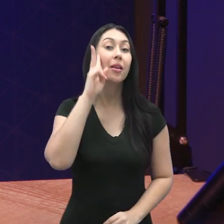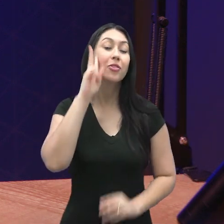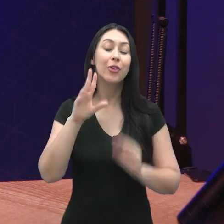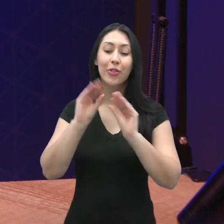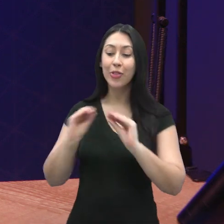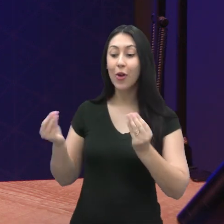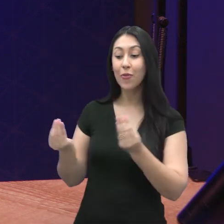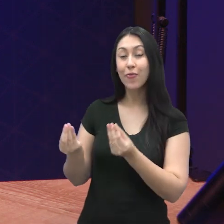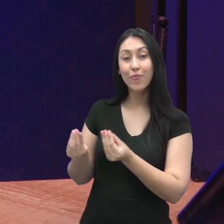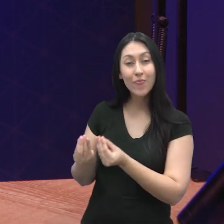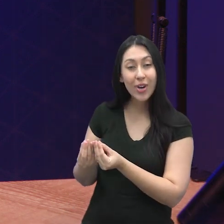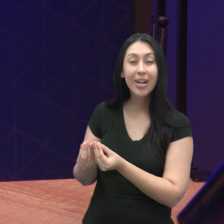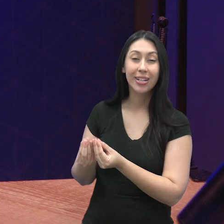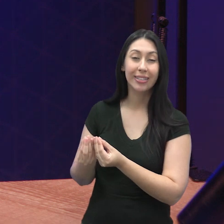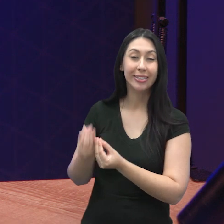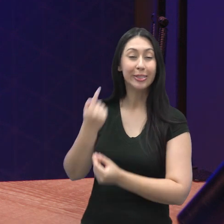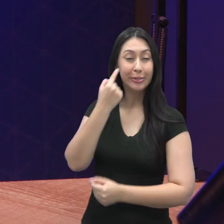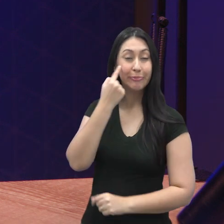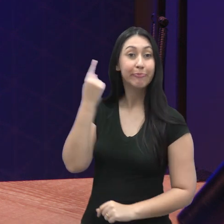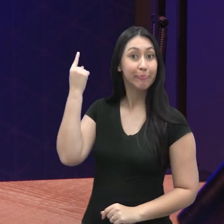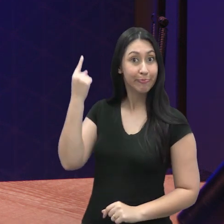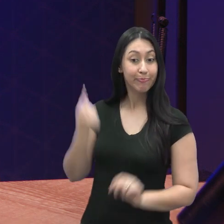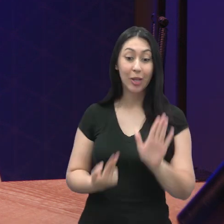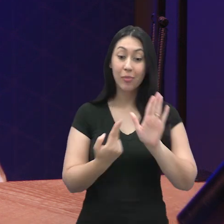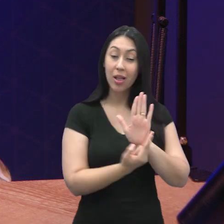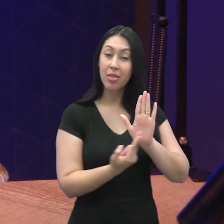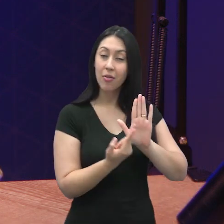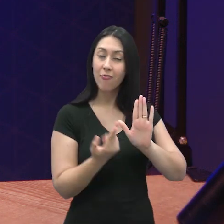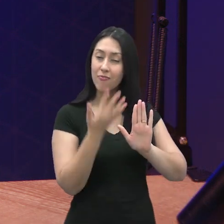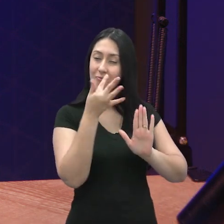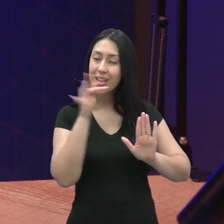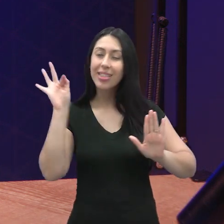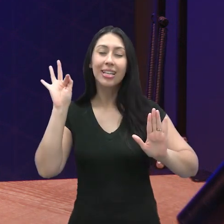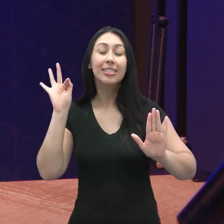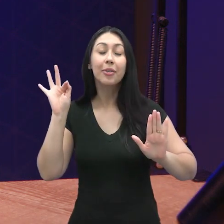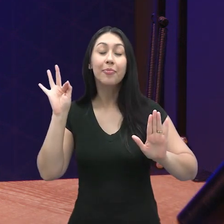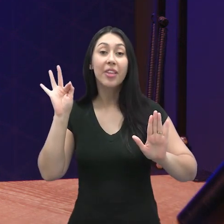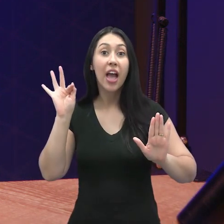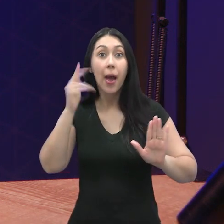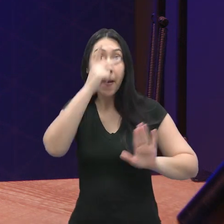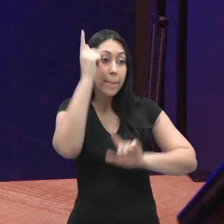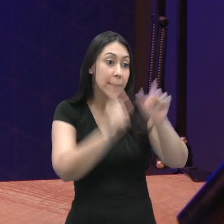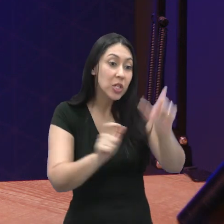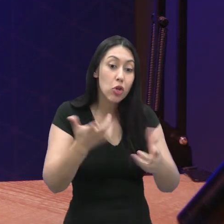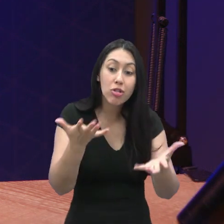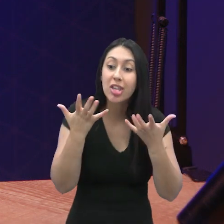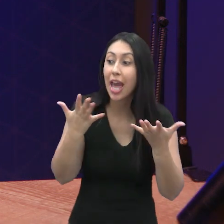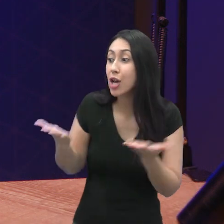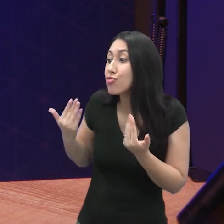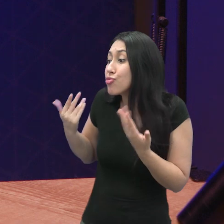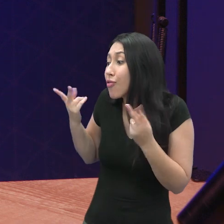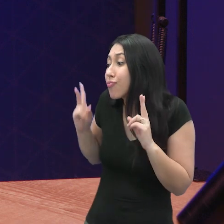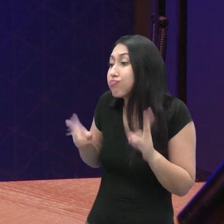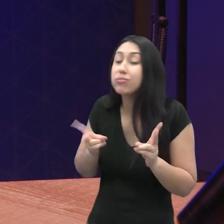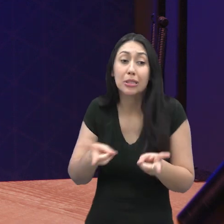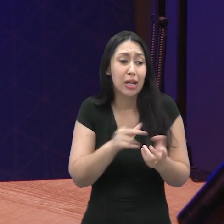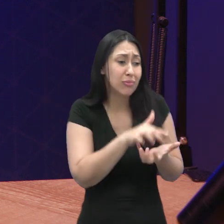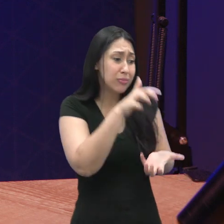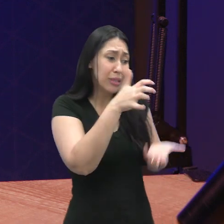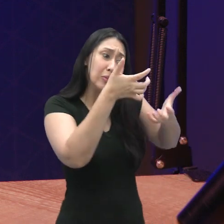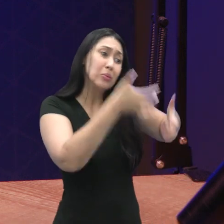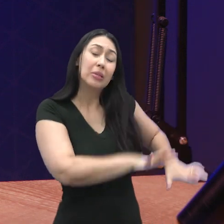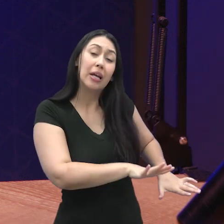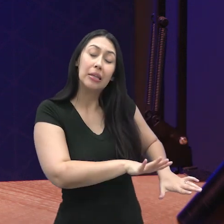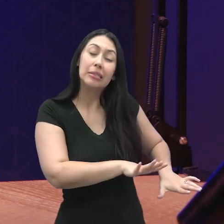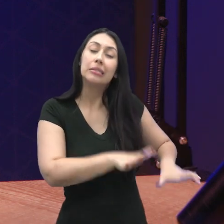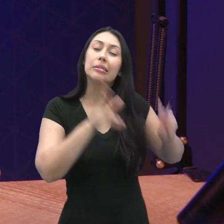Substância, filme da diretora francesa Coralie Ferjat. A busca incessante pela juventude e o medo do envelhecimento são temas que,